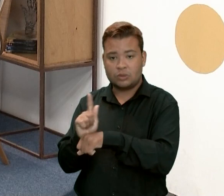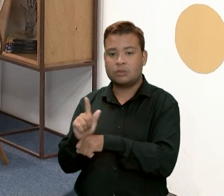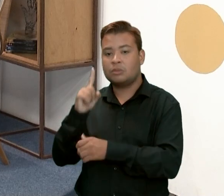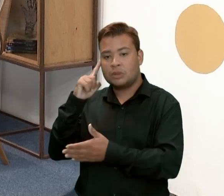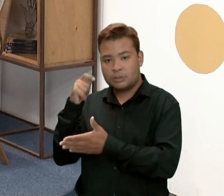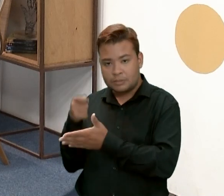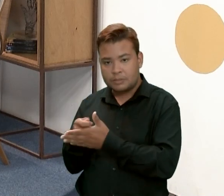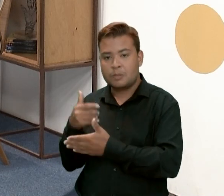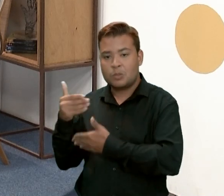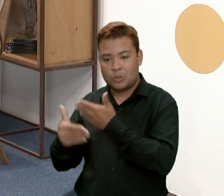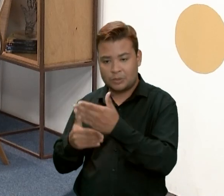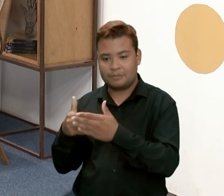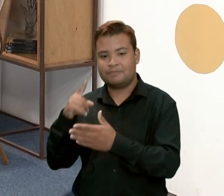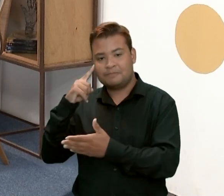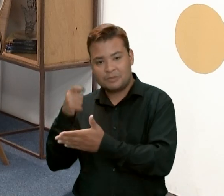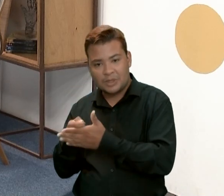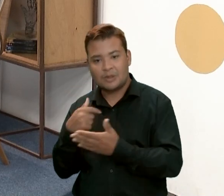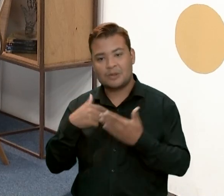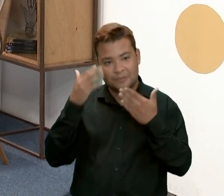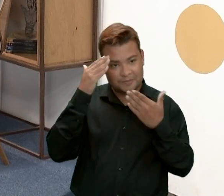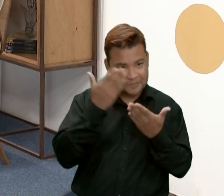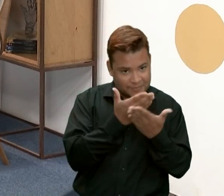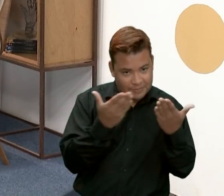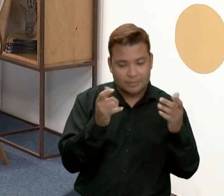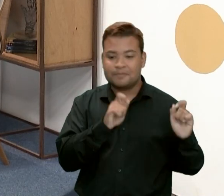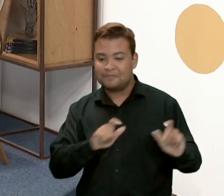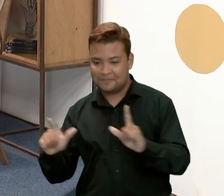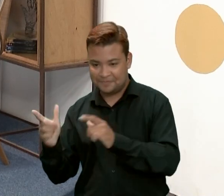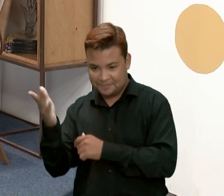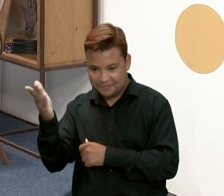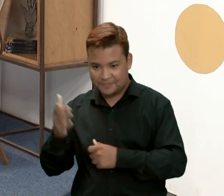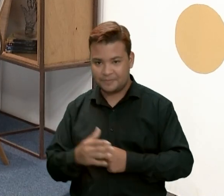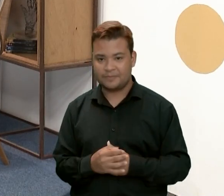decisão. Eu agradeço aos participantes aqui e agora vocês podem assistir.